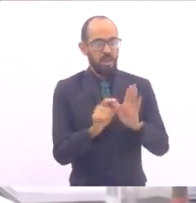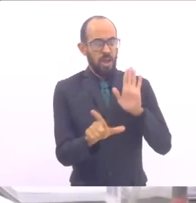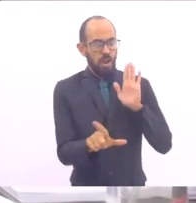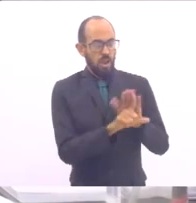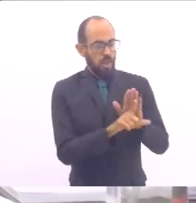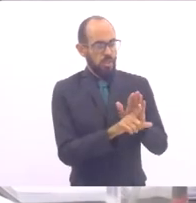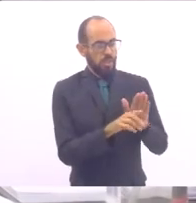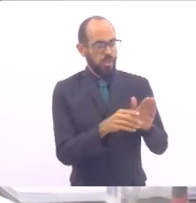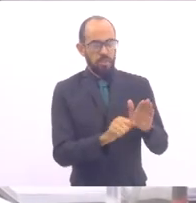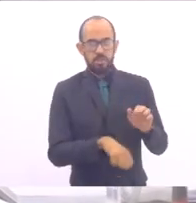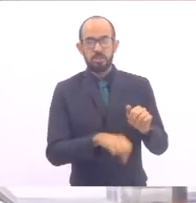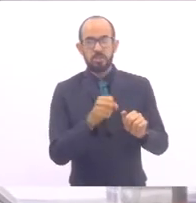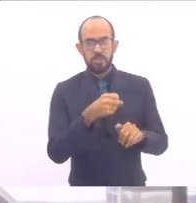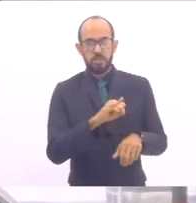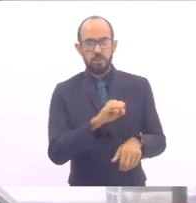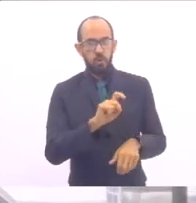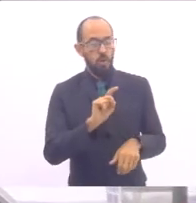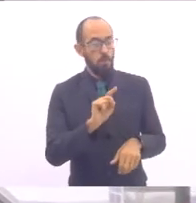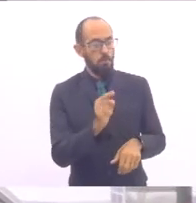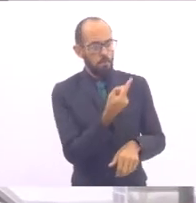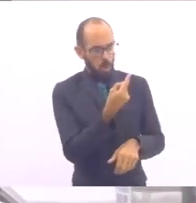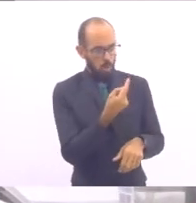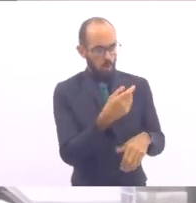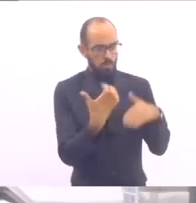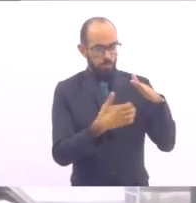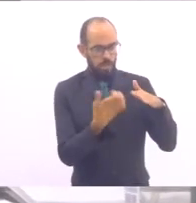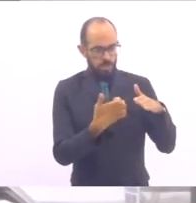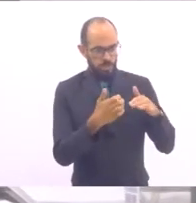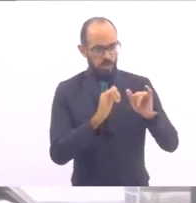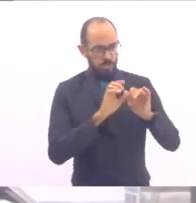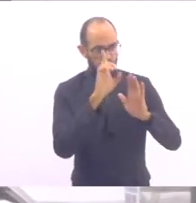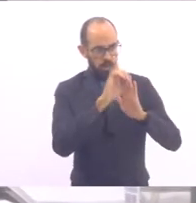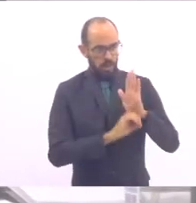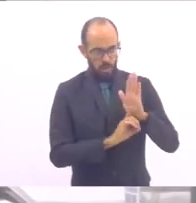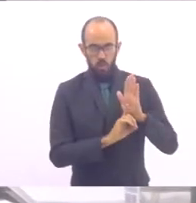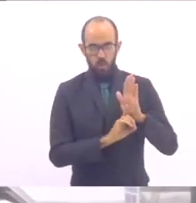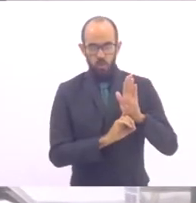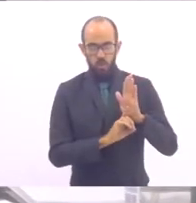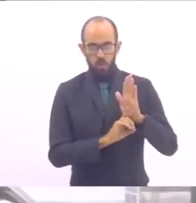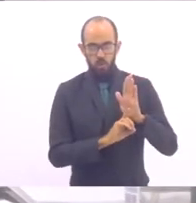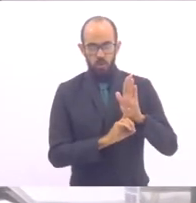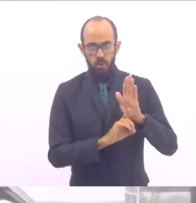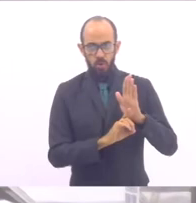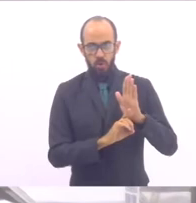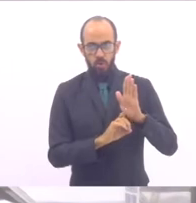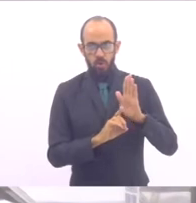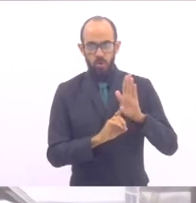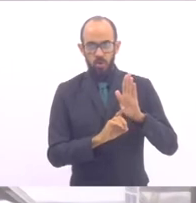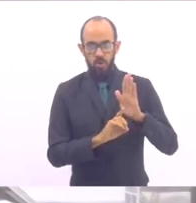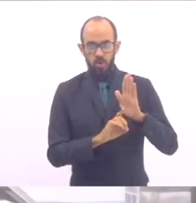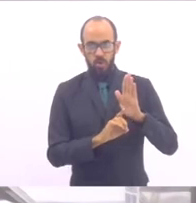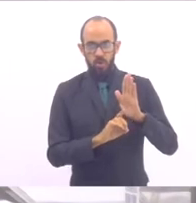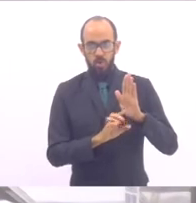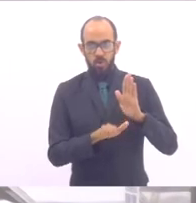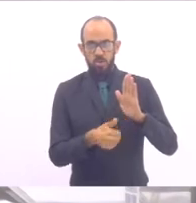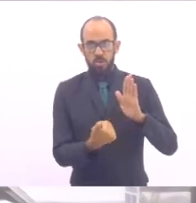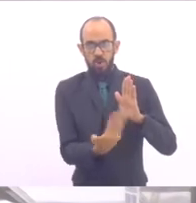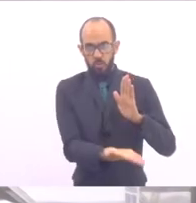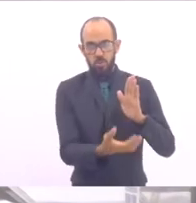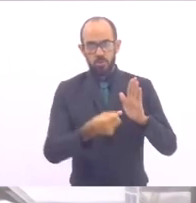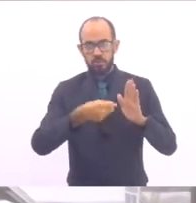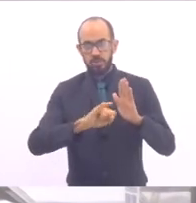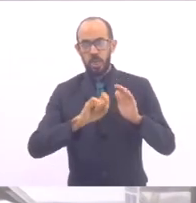1.000 declararam, eu fiquei até otimista com esse número. Eu achei que era menos. É muito mais. É muito mais. Muito mais. Então, muito bem, 1.000